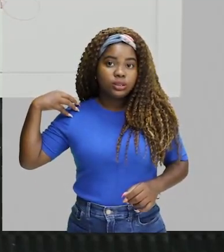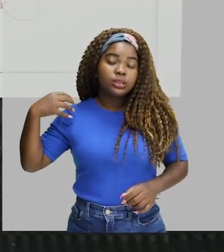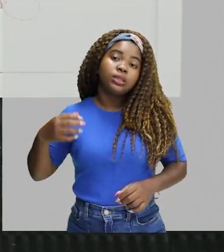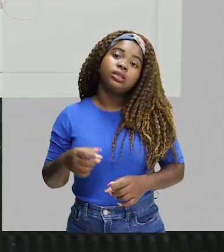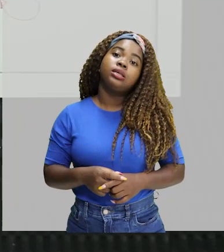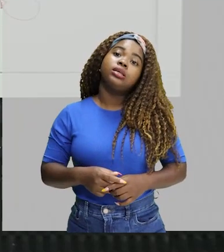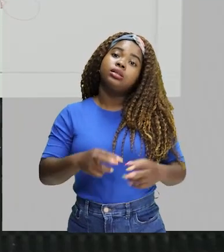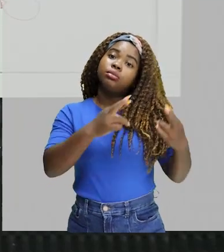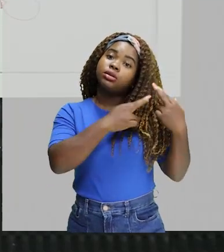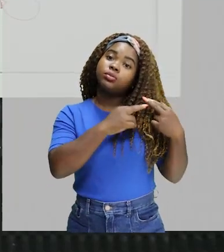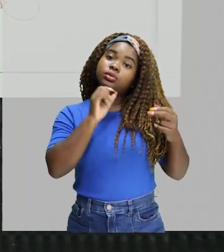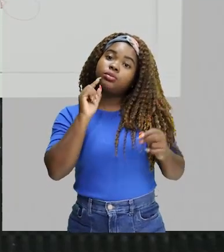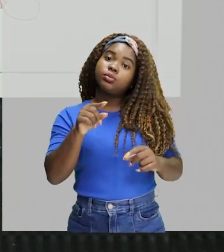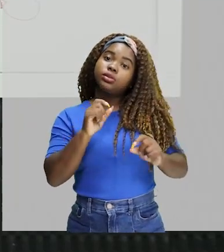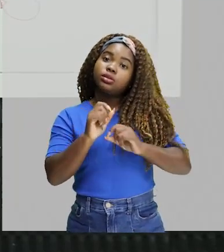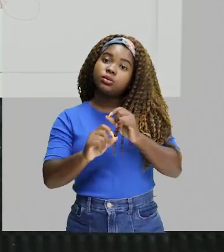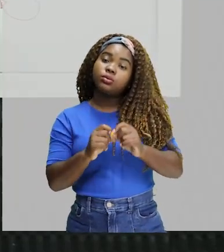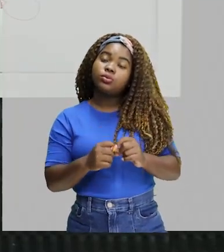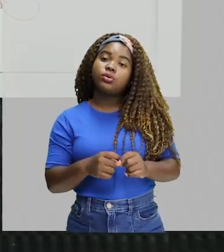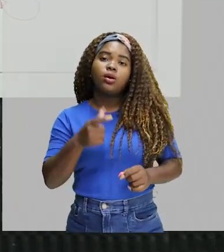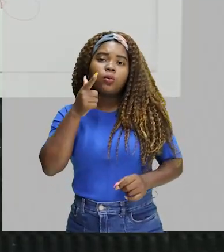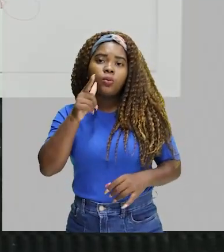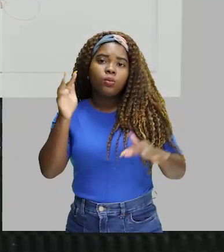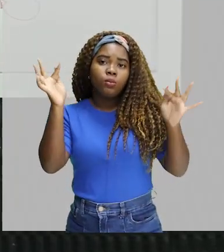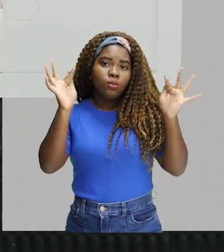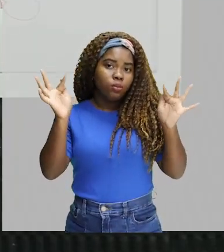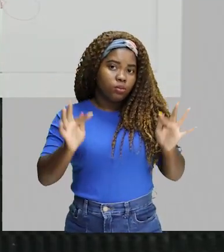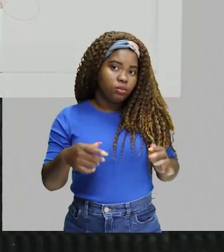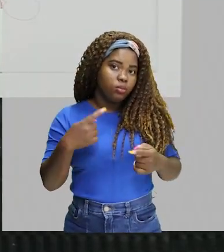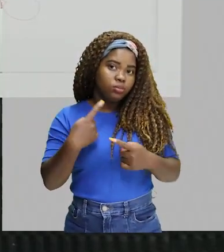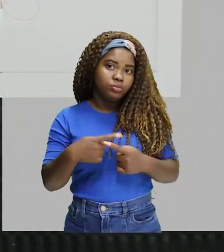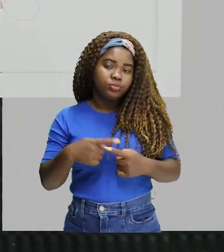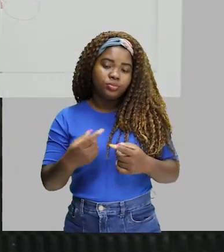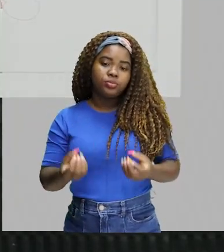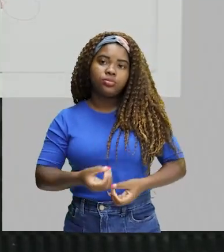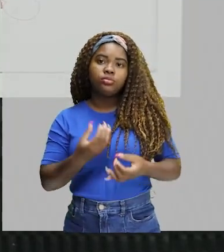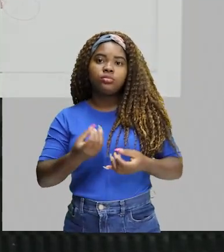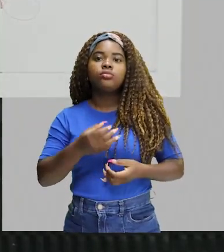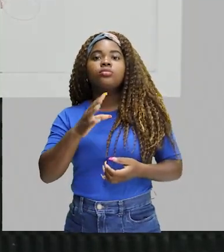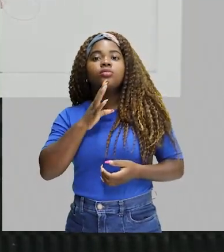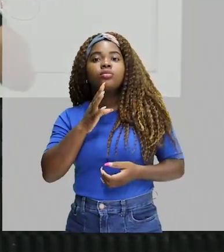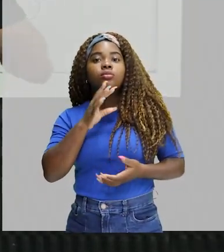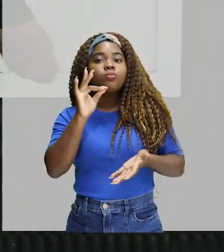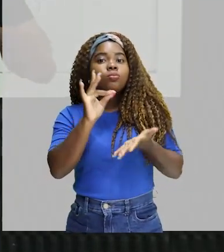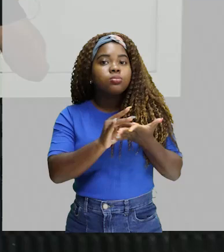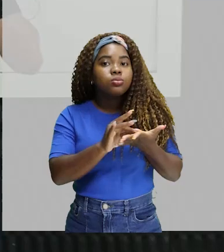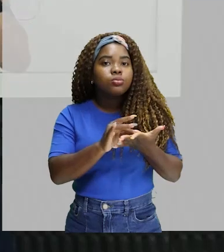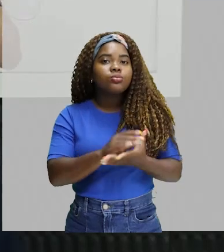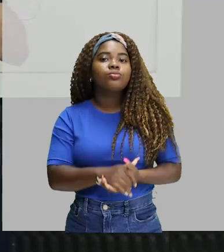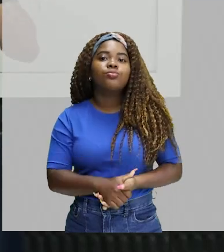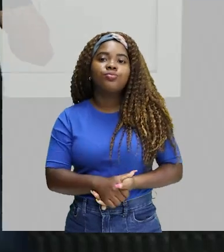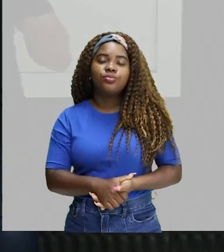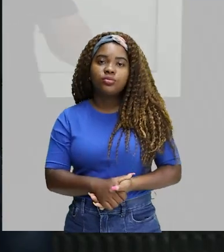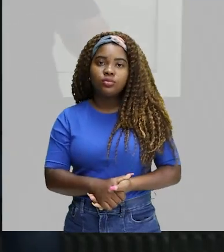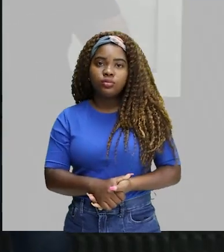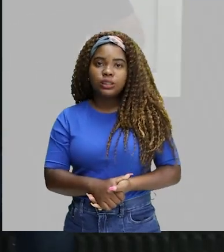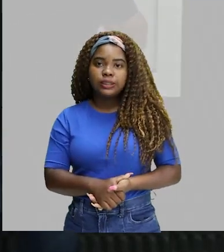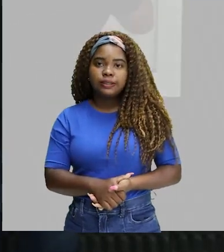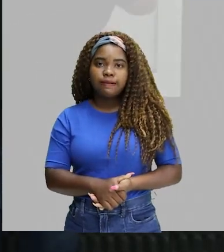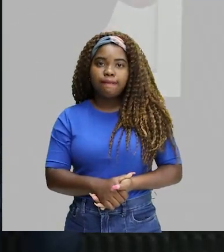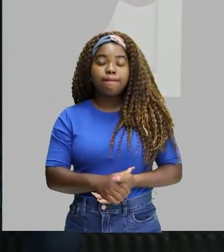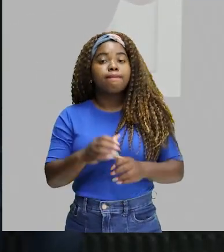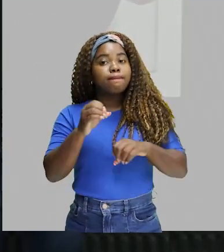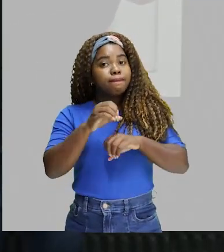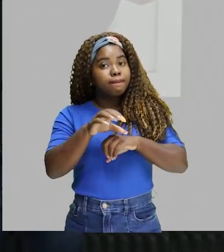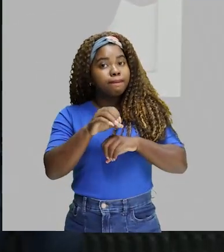responsável por você o quê? Alcançar esta felicidade, porque ele que vai produzir o conhecimento verdadeiro. Olha aqui. Pega essa dica